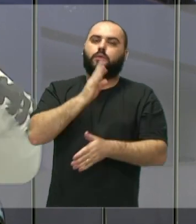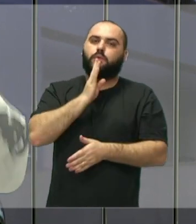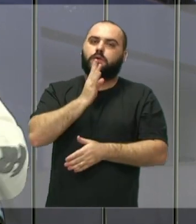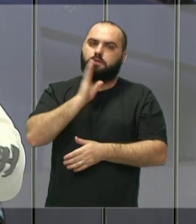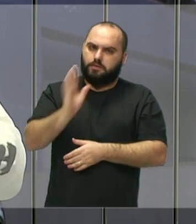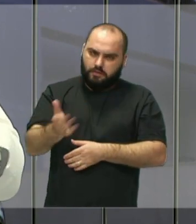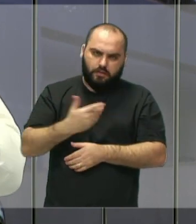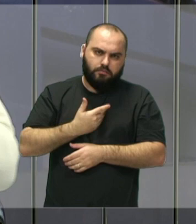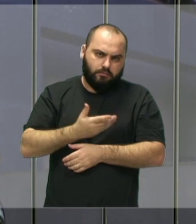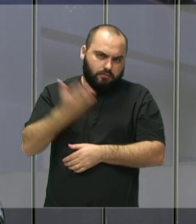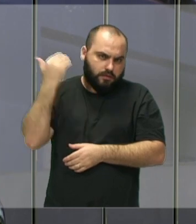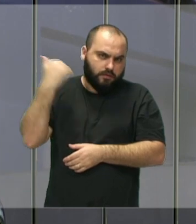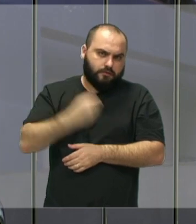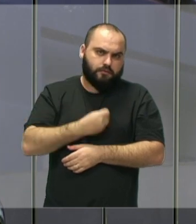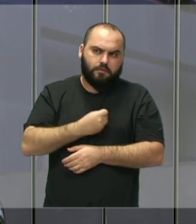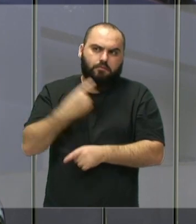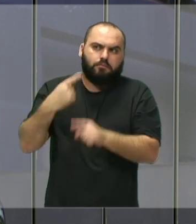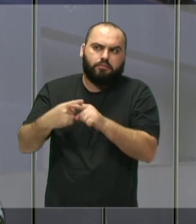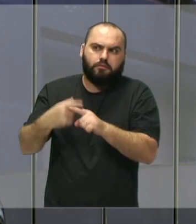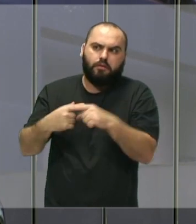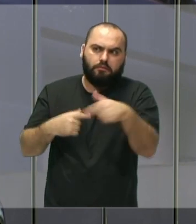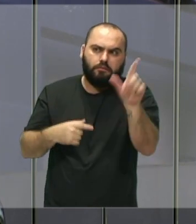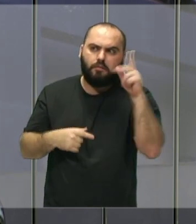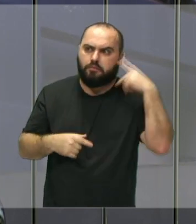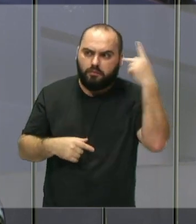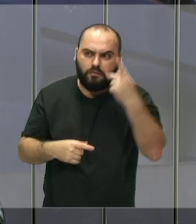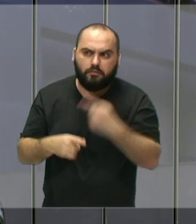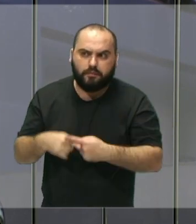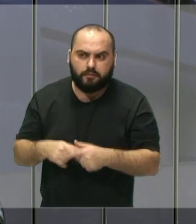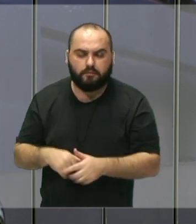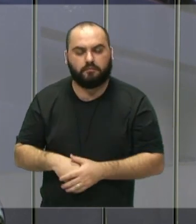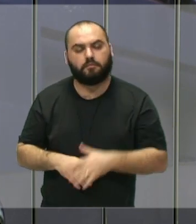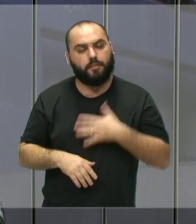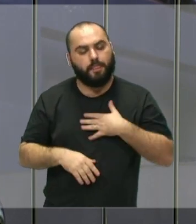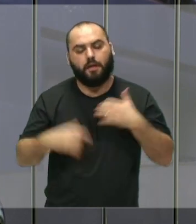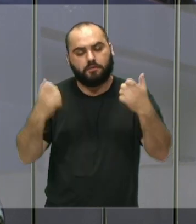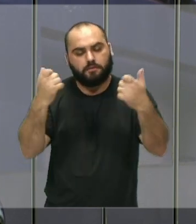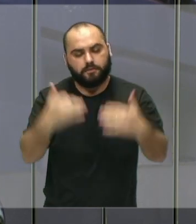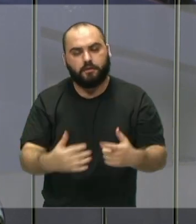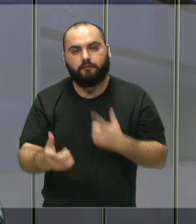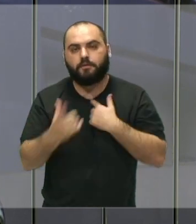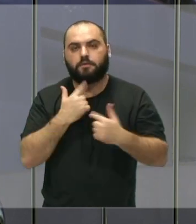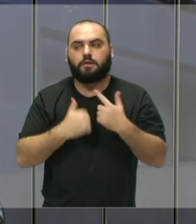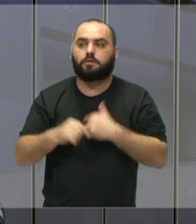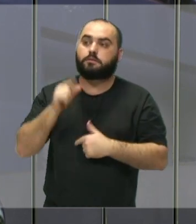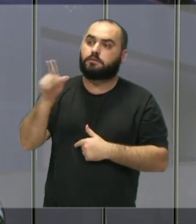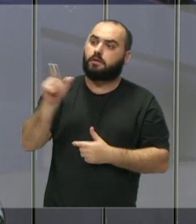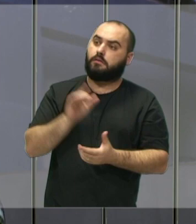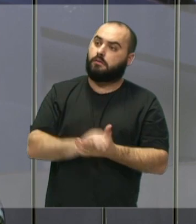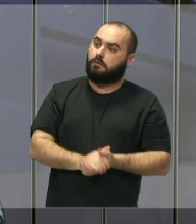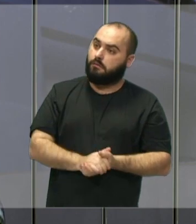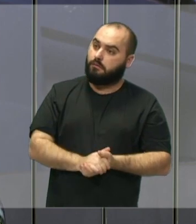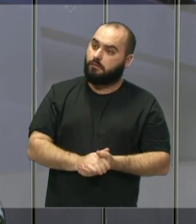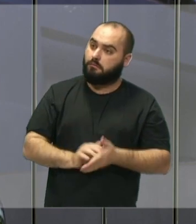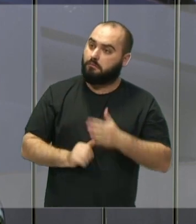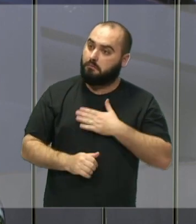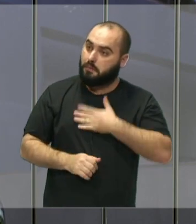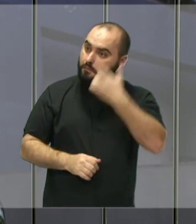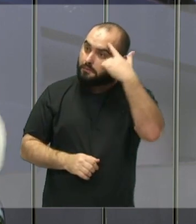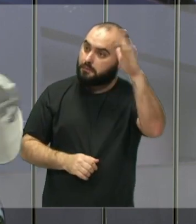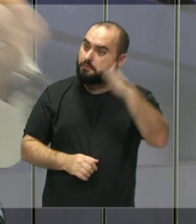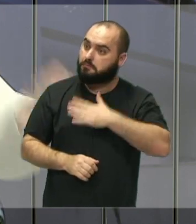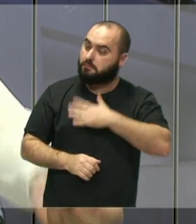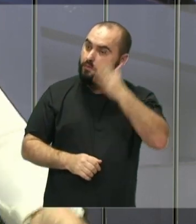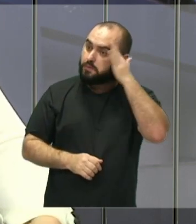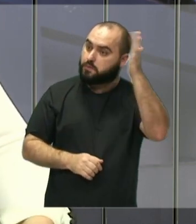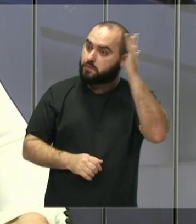minha vida antes e perguntou, por que tu vai se meter na política? Aí eu contei desse desejo. Aí ela falou, meu Deus, esse é o meu sonho também, eu não